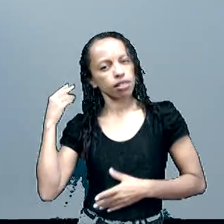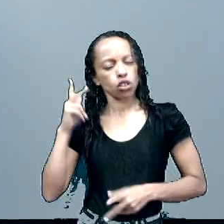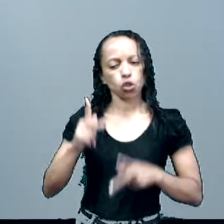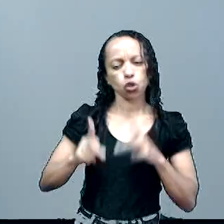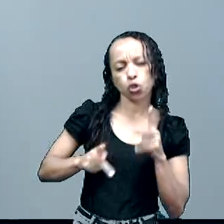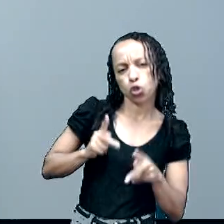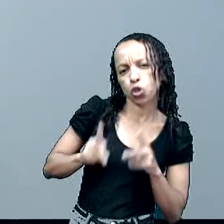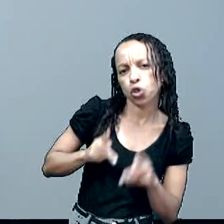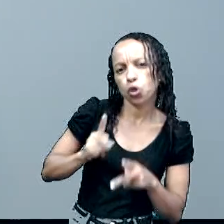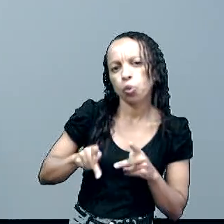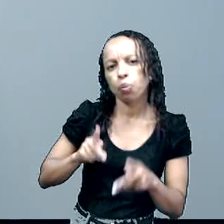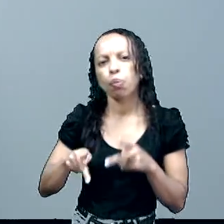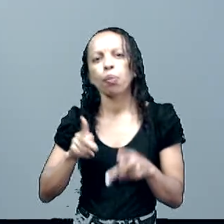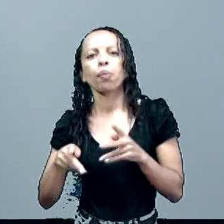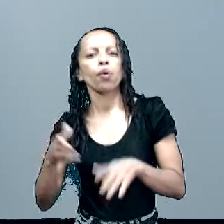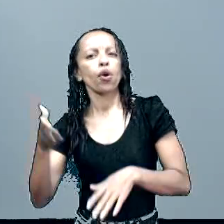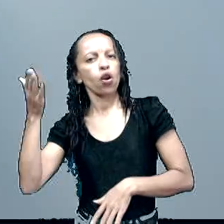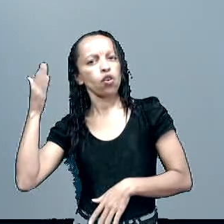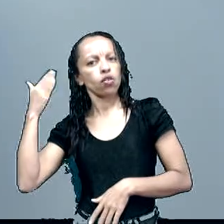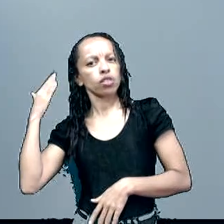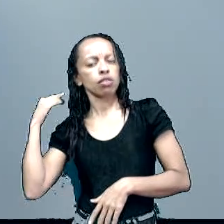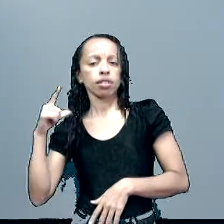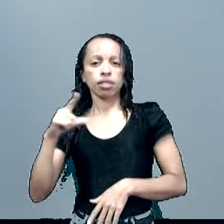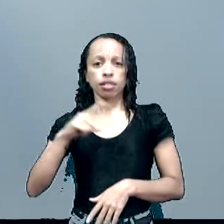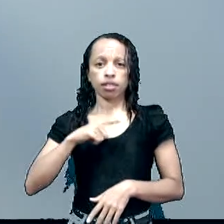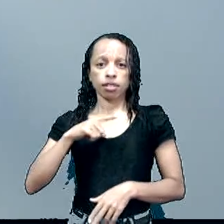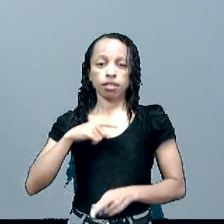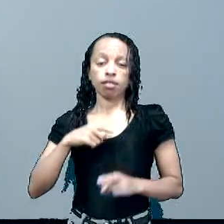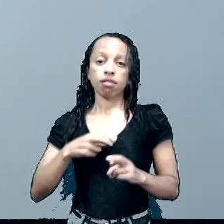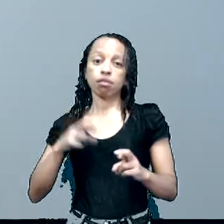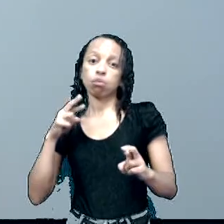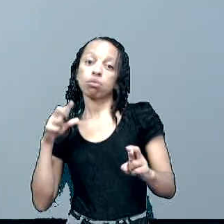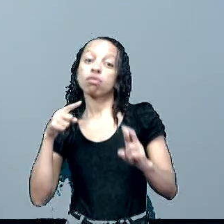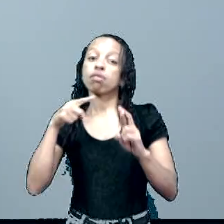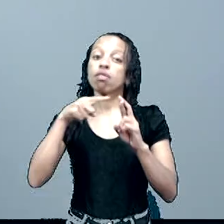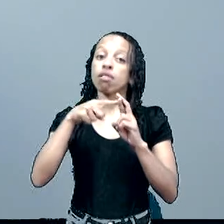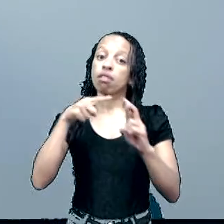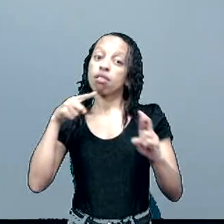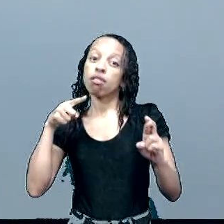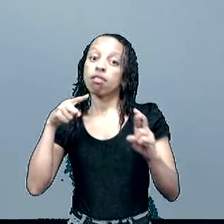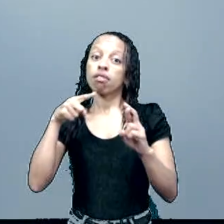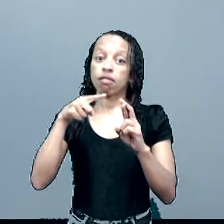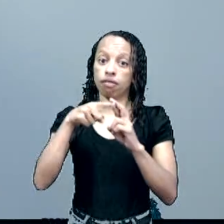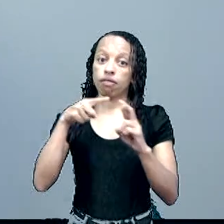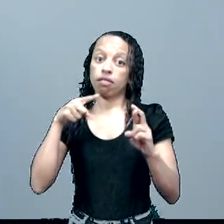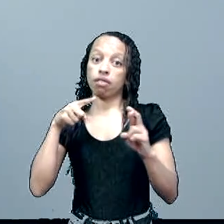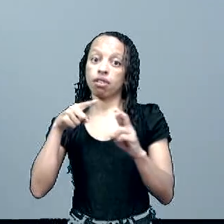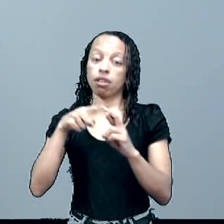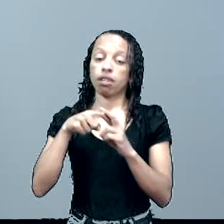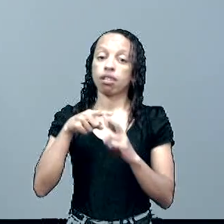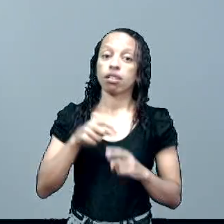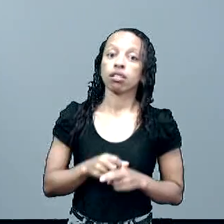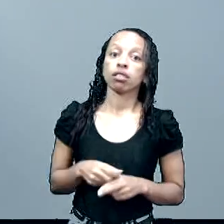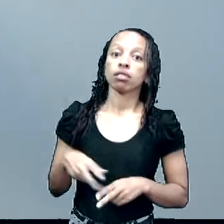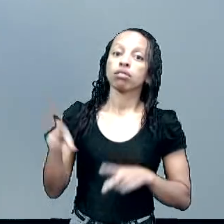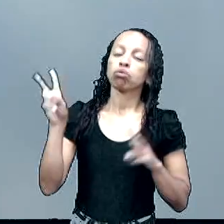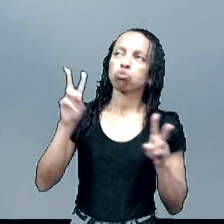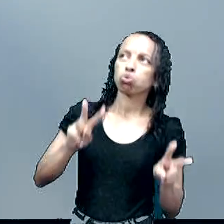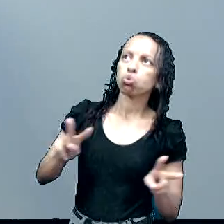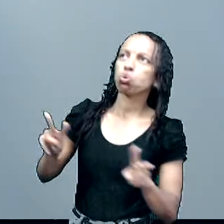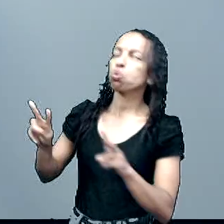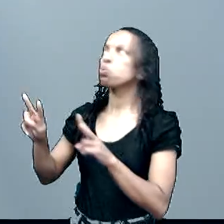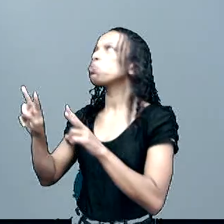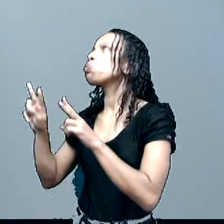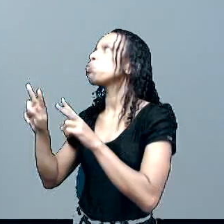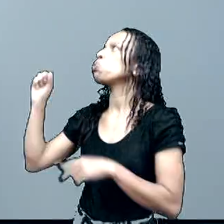primeiras civilizações eles tinham como referência os astros tá eles olhavam para cima e viram lá